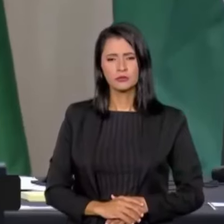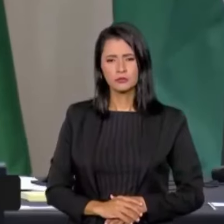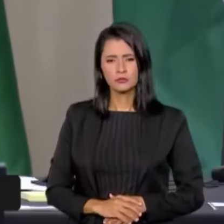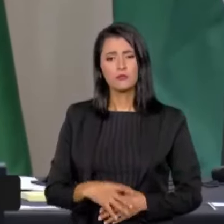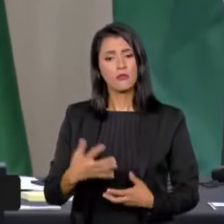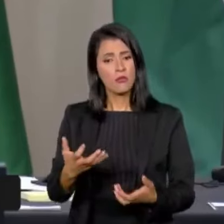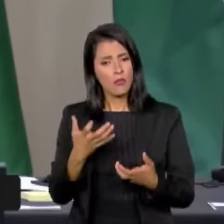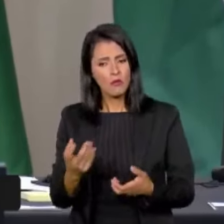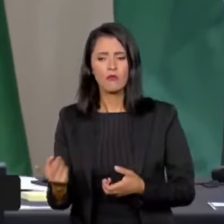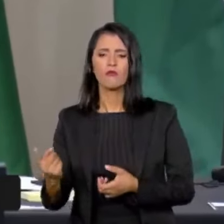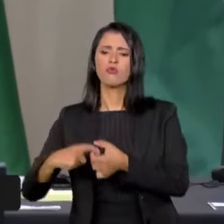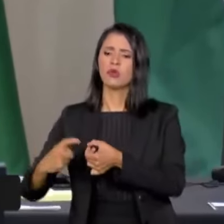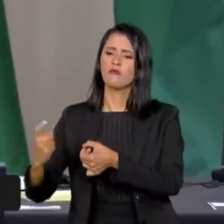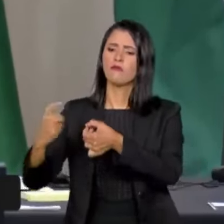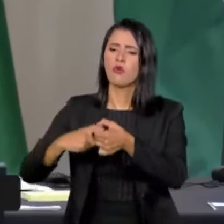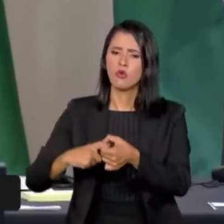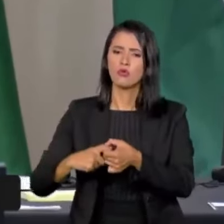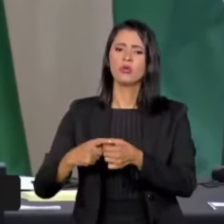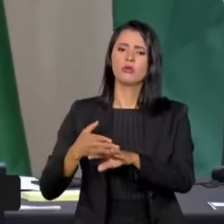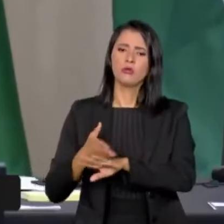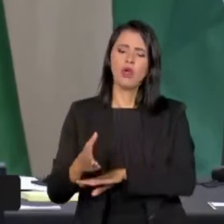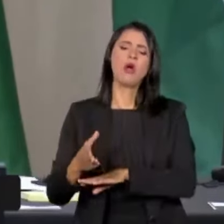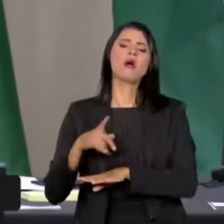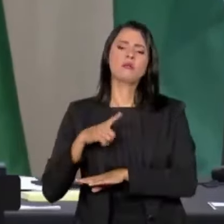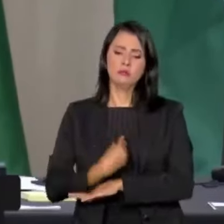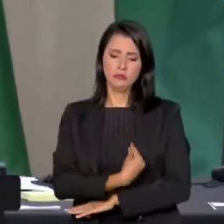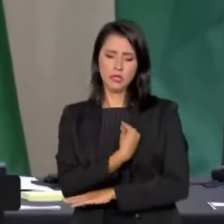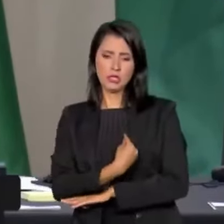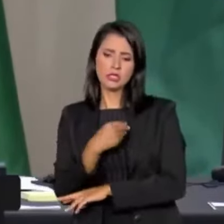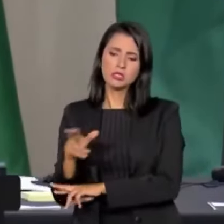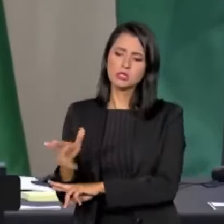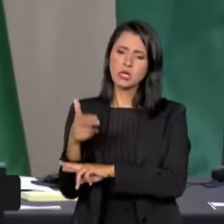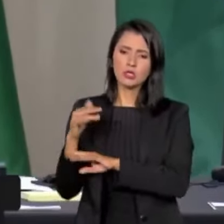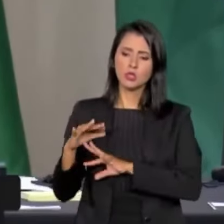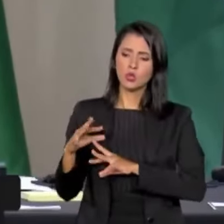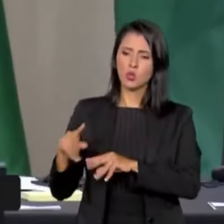Queremos restabelecer nossa presença diplomática em todos os países da Caricom.